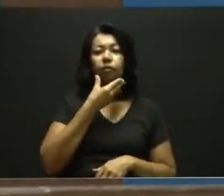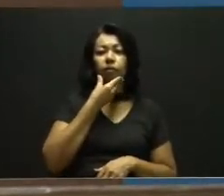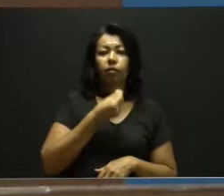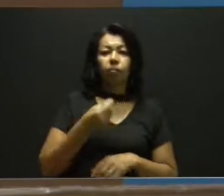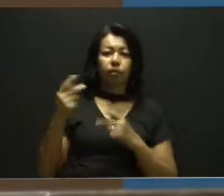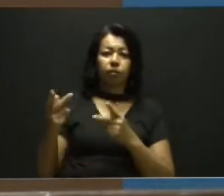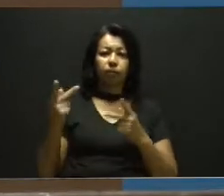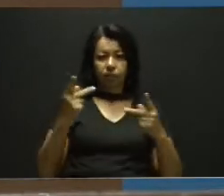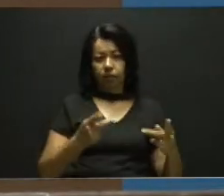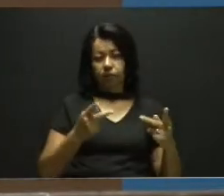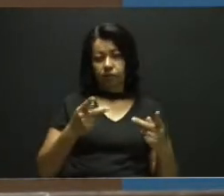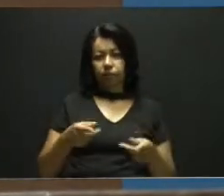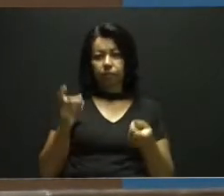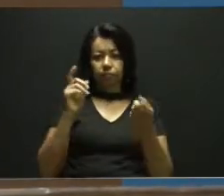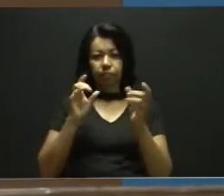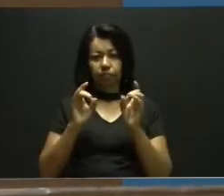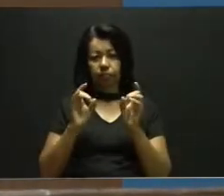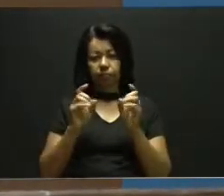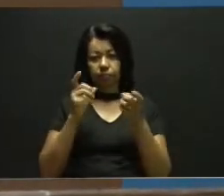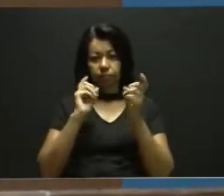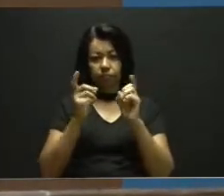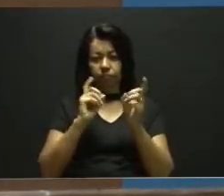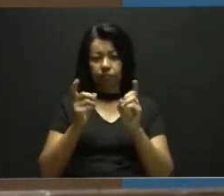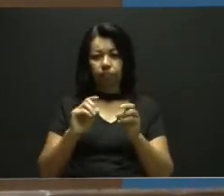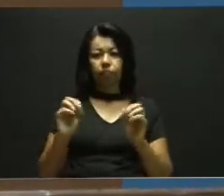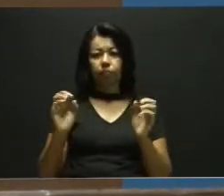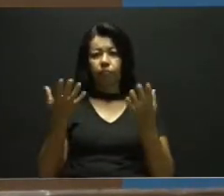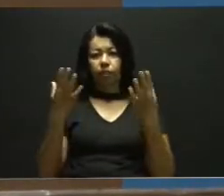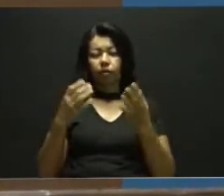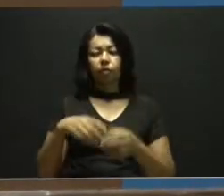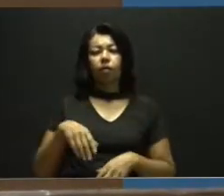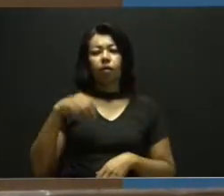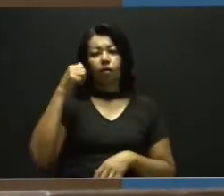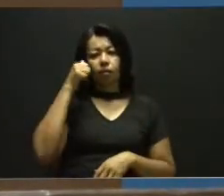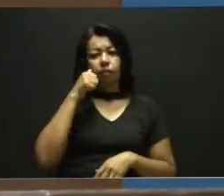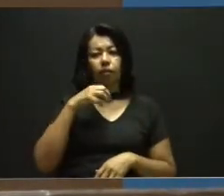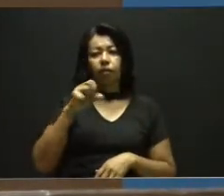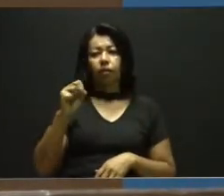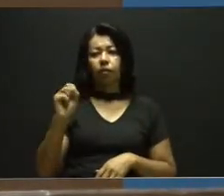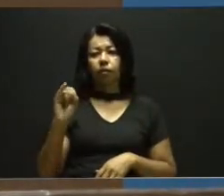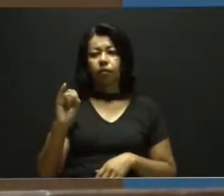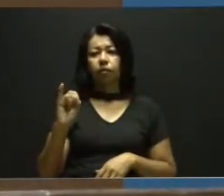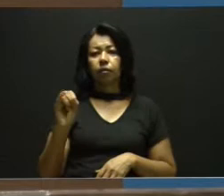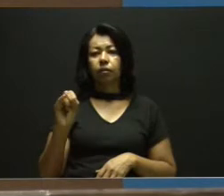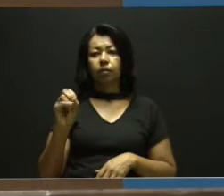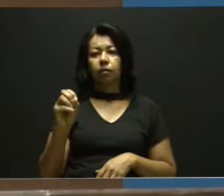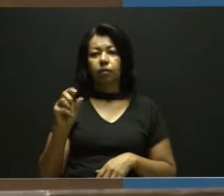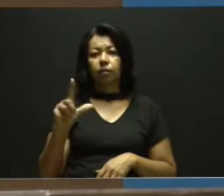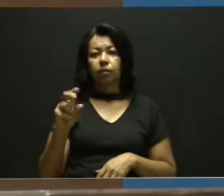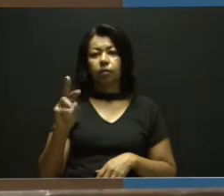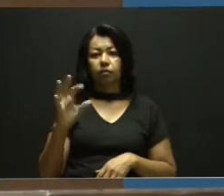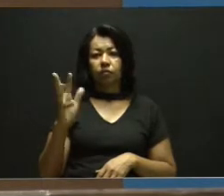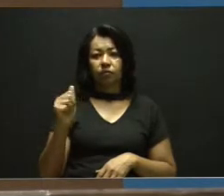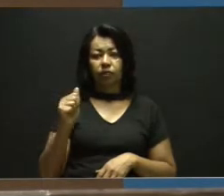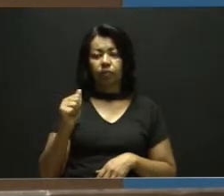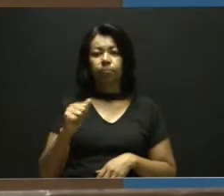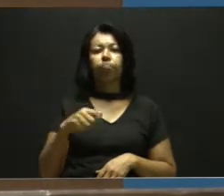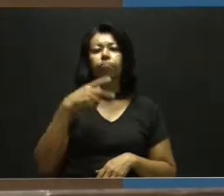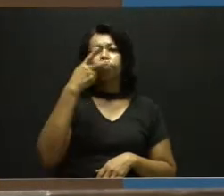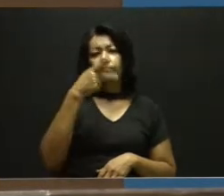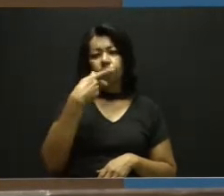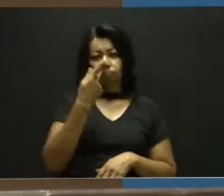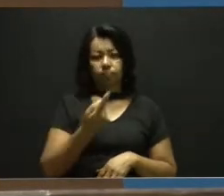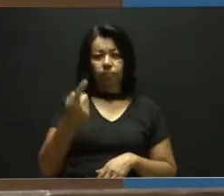nesta solenidade coube a honra de homenagear a senhora silvia maria santos da silva o orador oficial